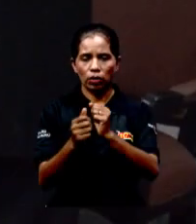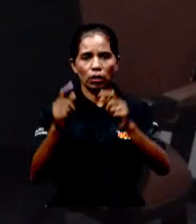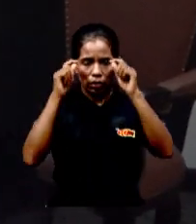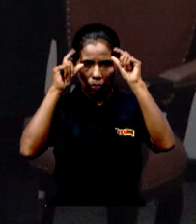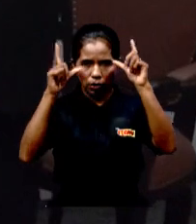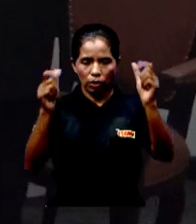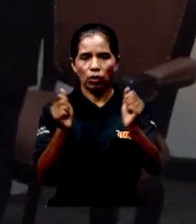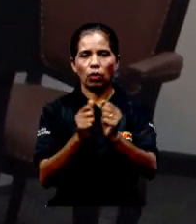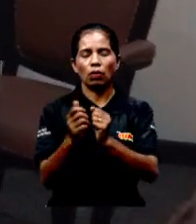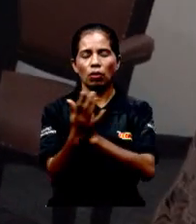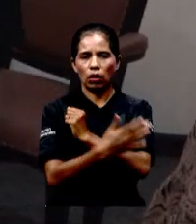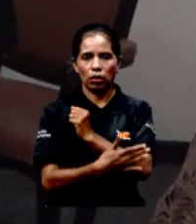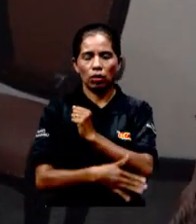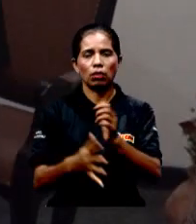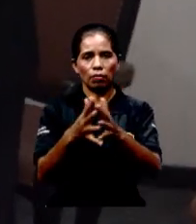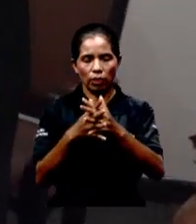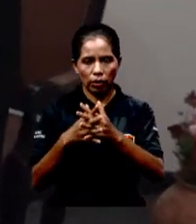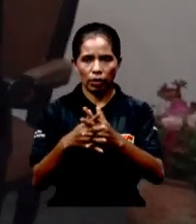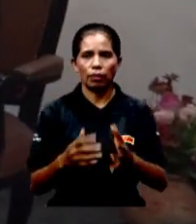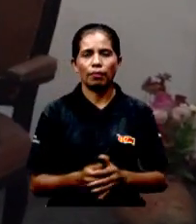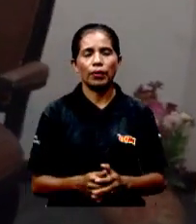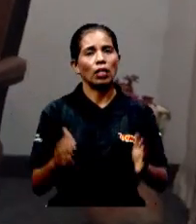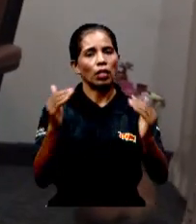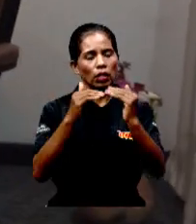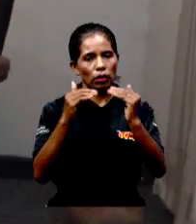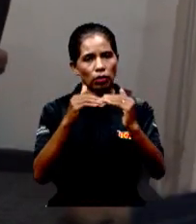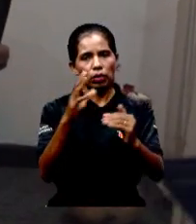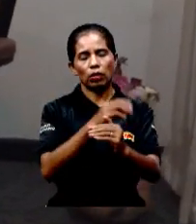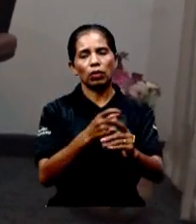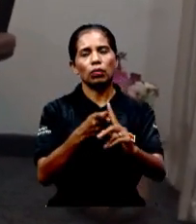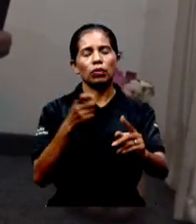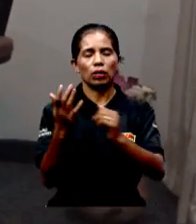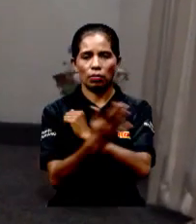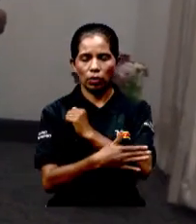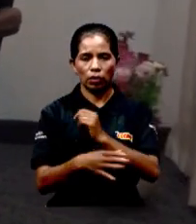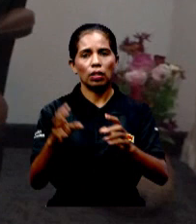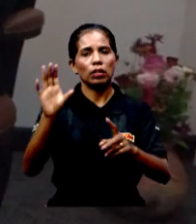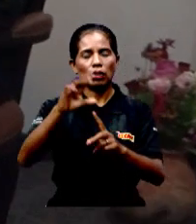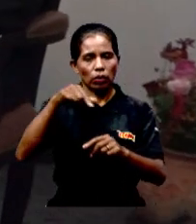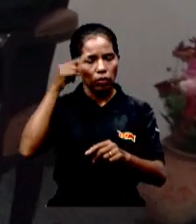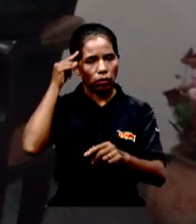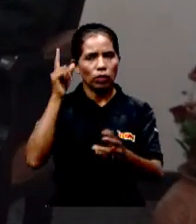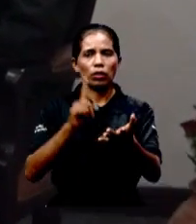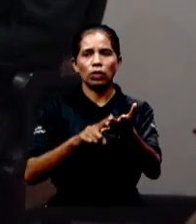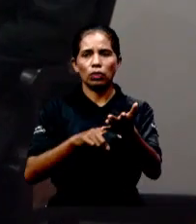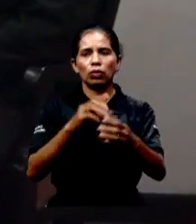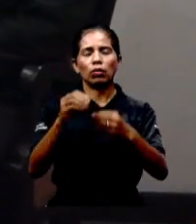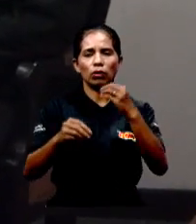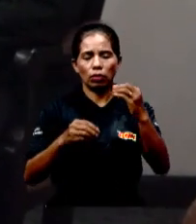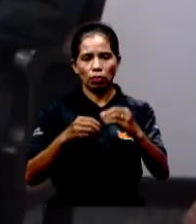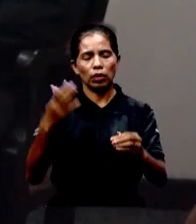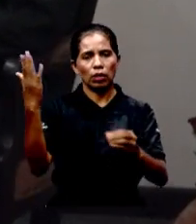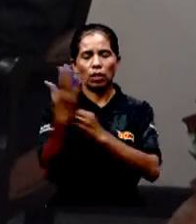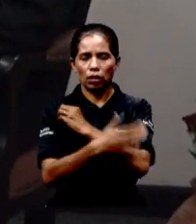Timor-Leste e Estados Unidos da América. Durante o encontro, o diplomata da América, no chefe do governo Moss, discute com a situação em